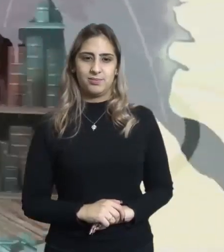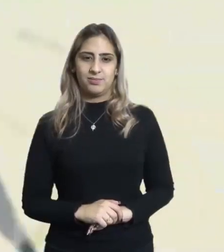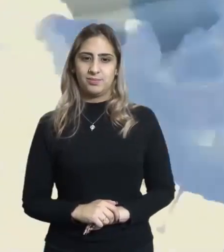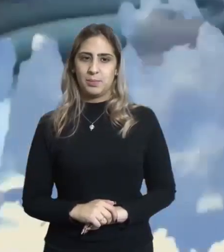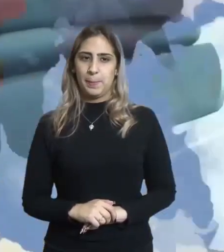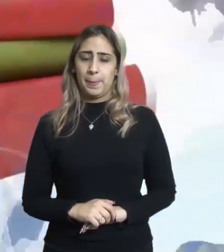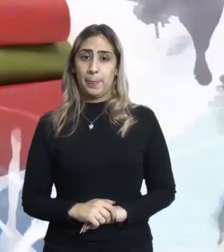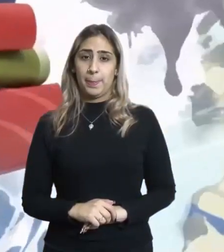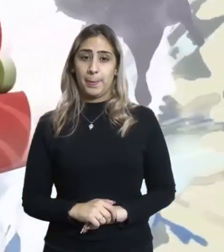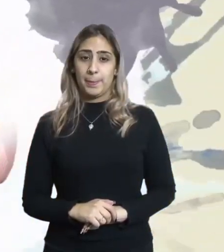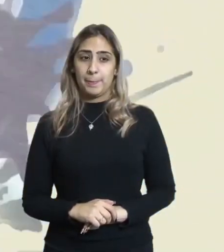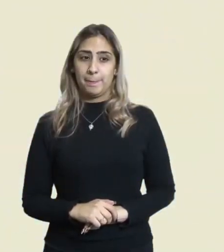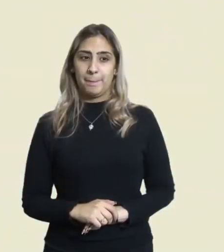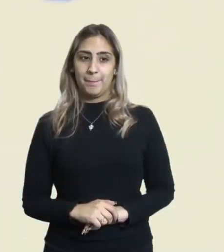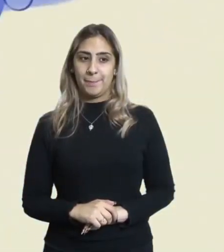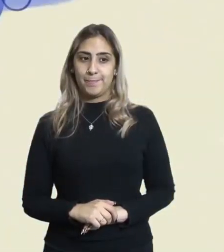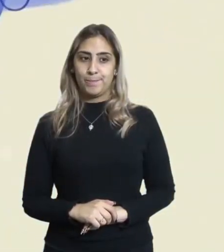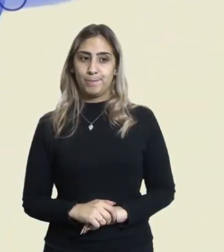Existia a doutora...